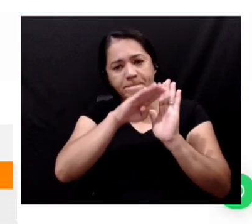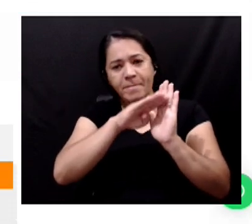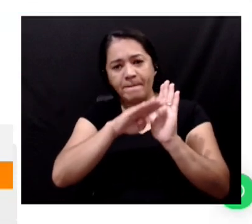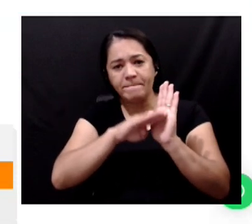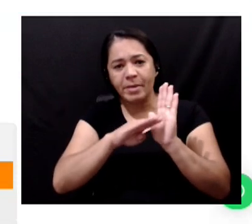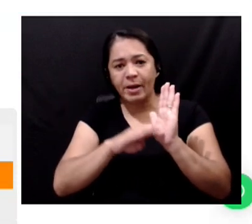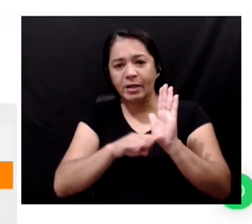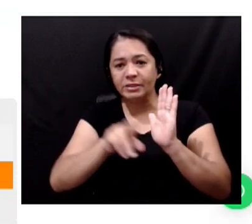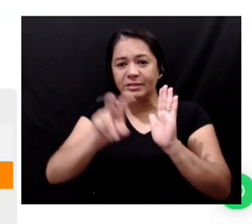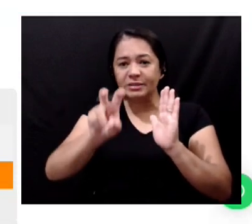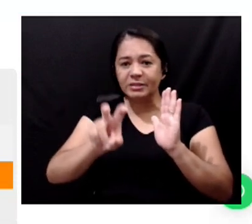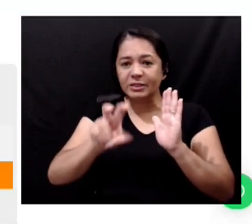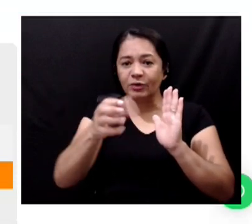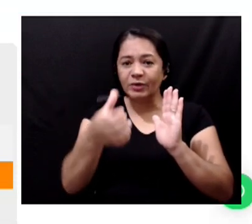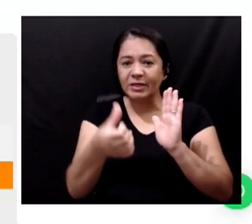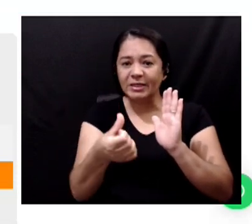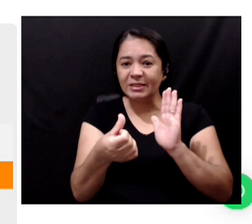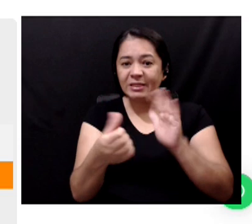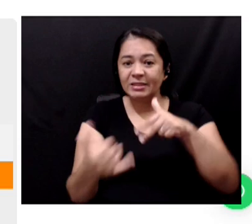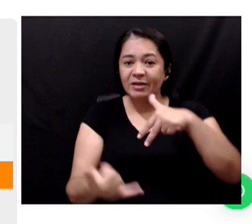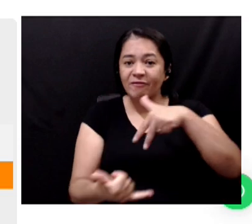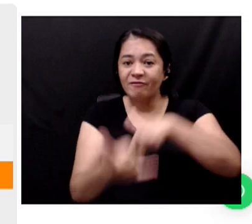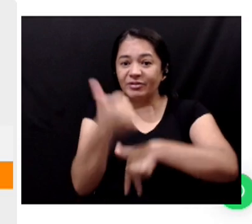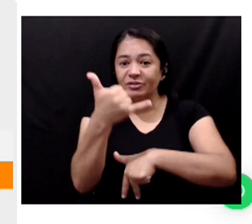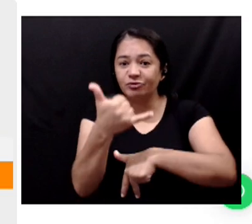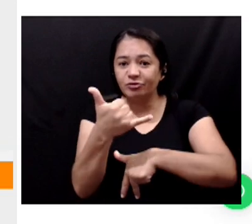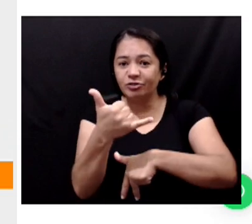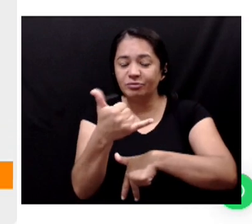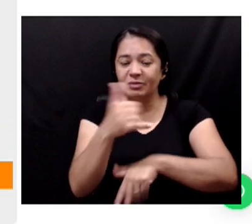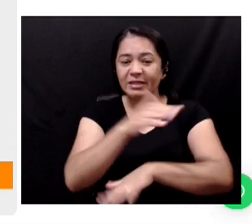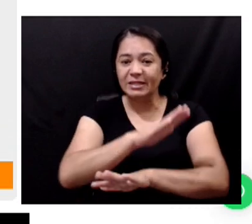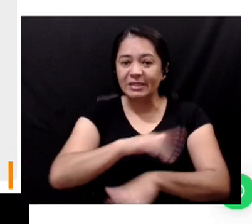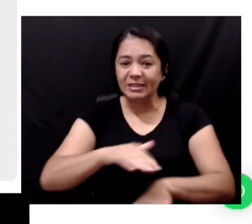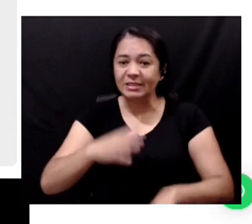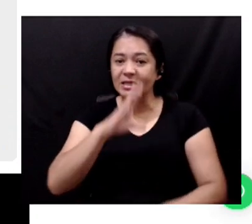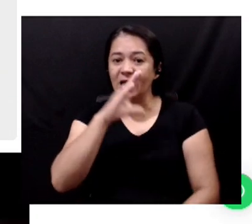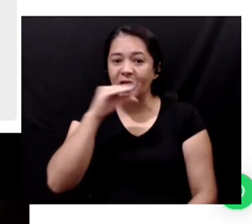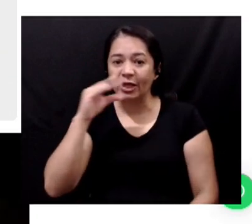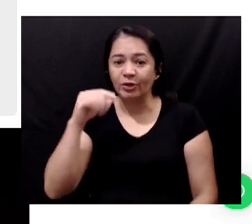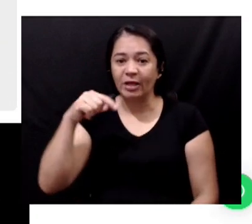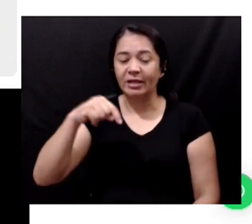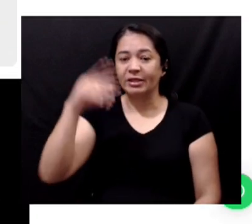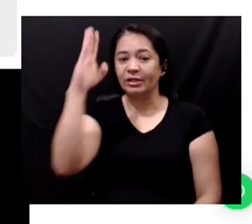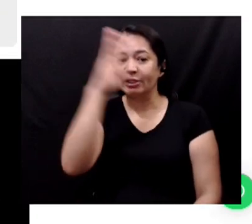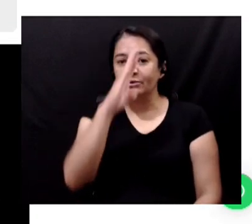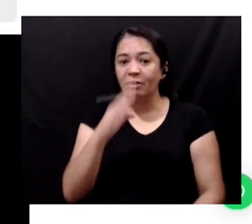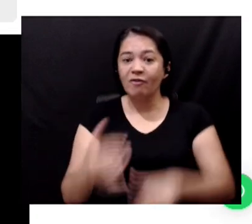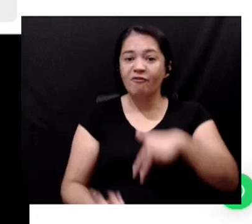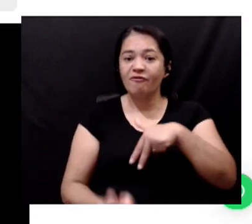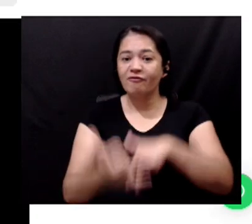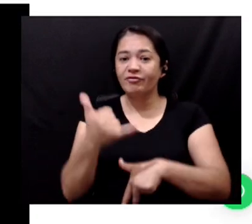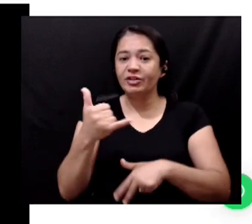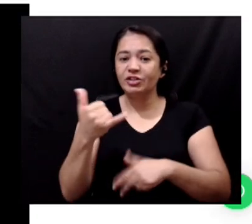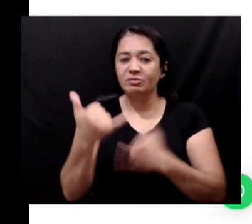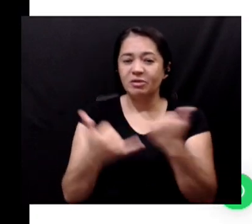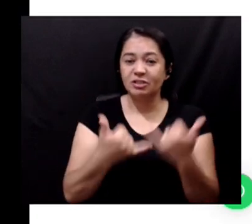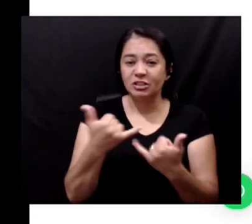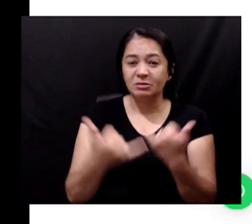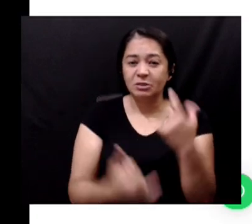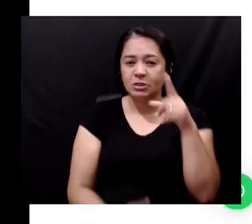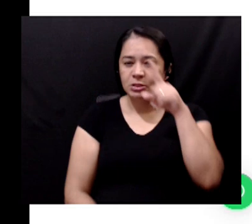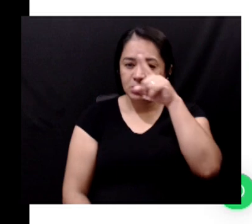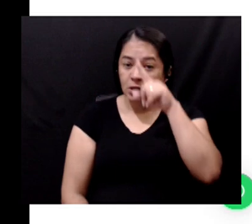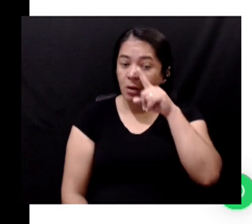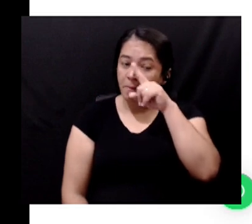56 vítimas de crianças e adolescentes no Brasil. São vítimas de brincadeiras perigosas, né. E